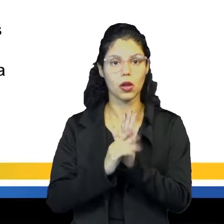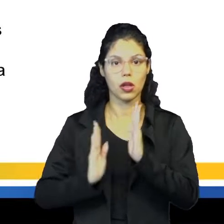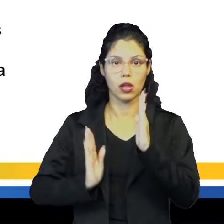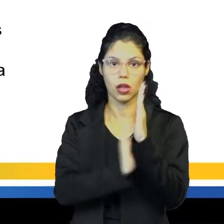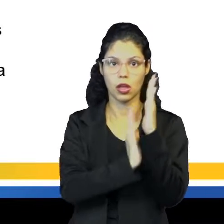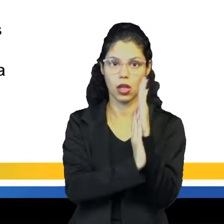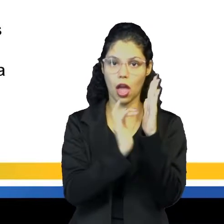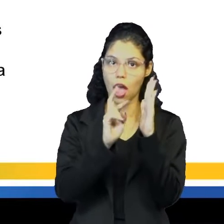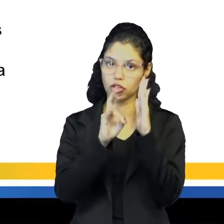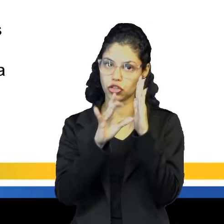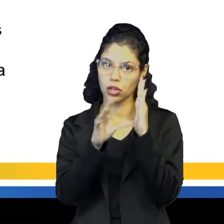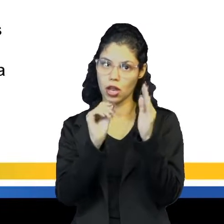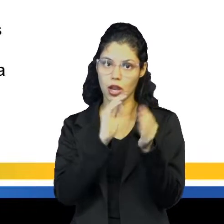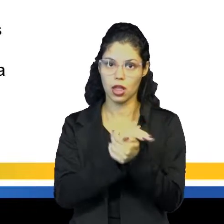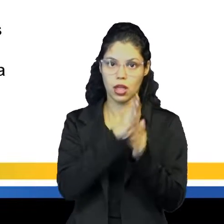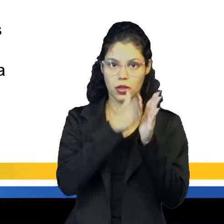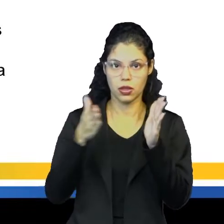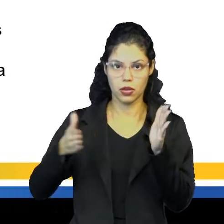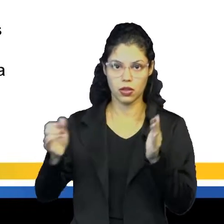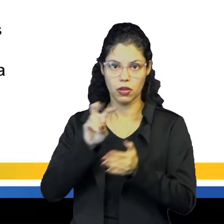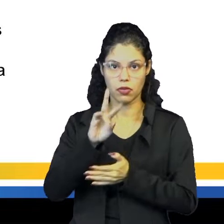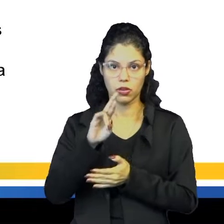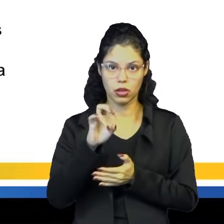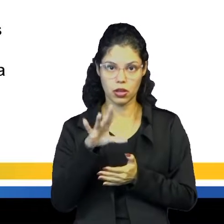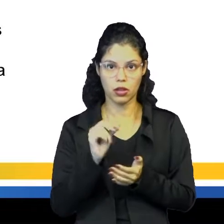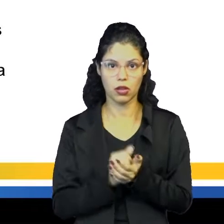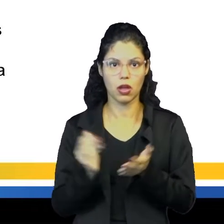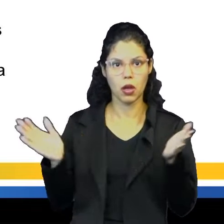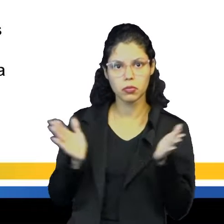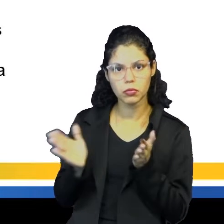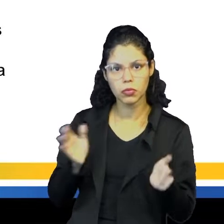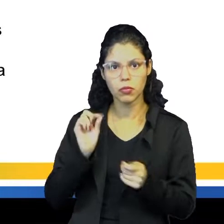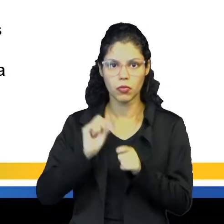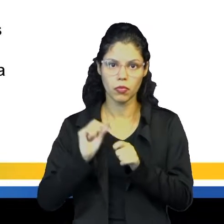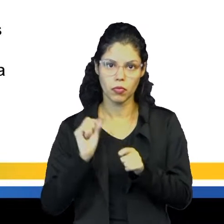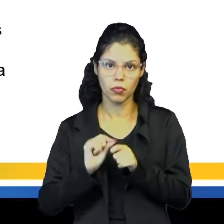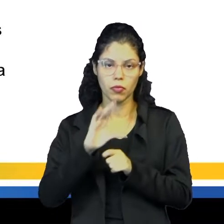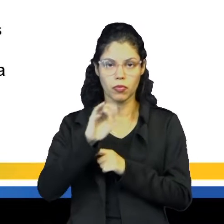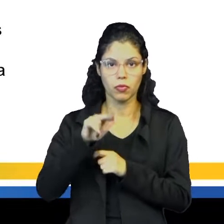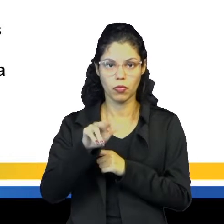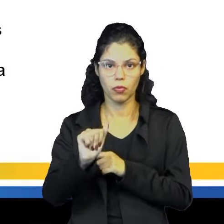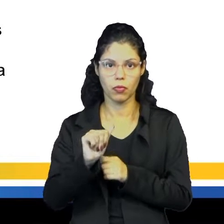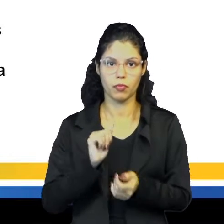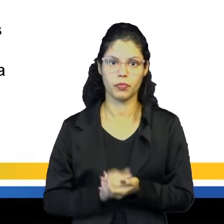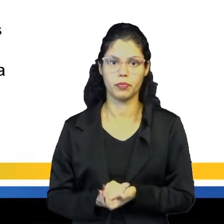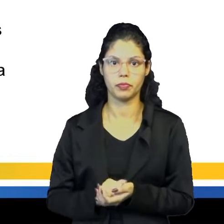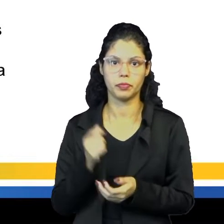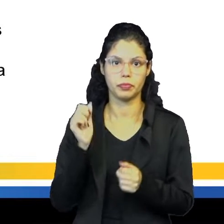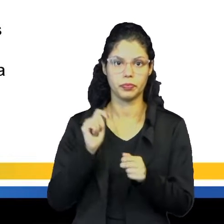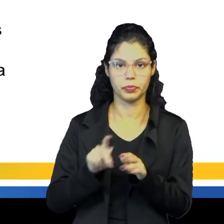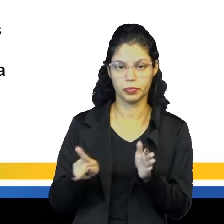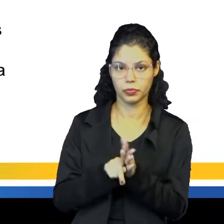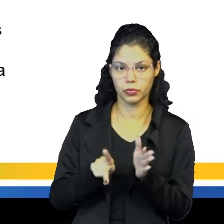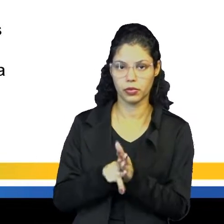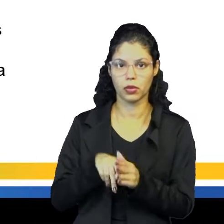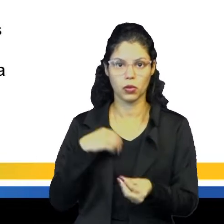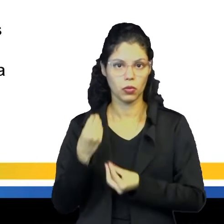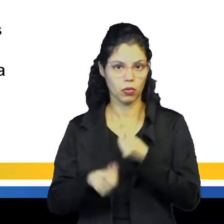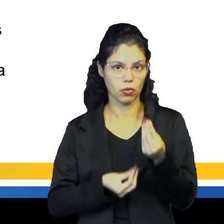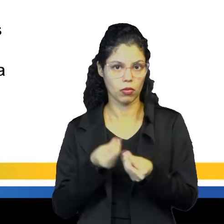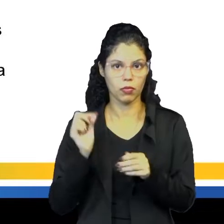de argila em sequências verticais com auxílio de estilete feito de cana. Posteriormente, as